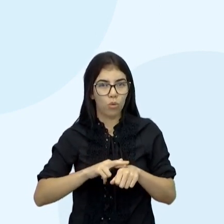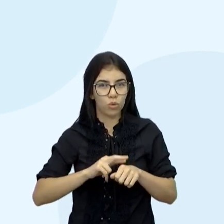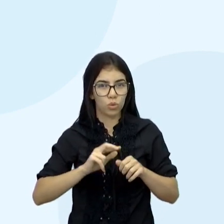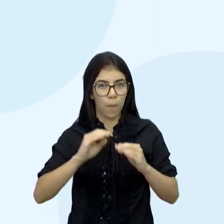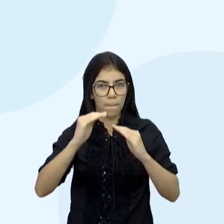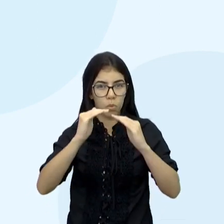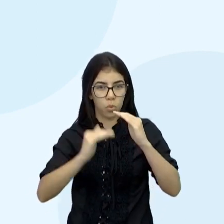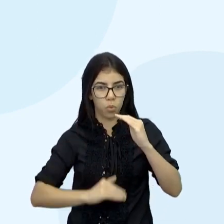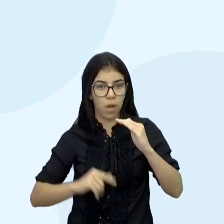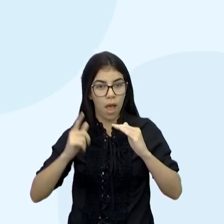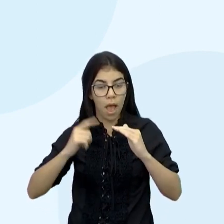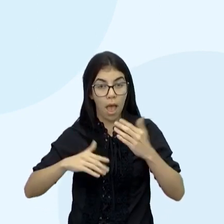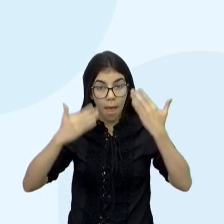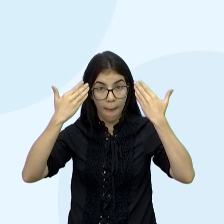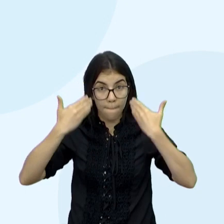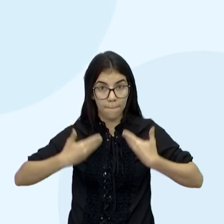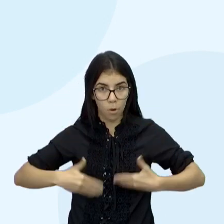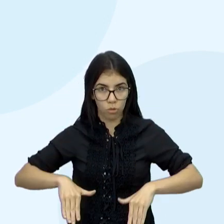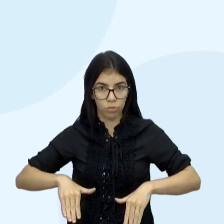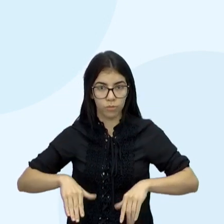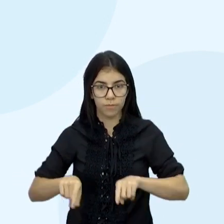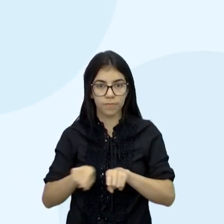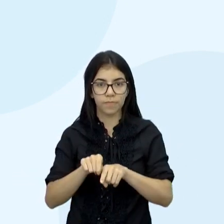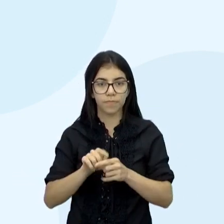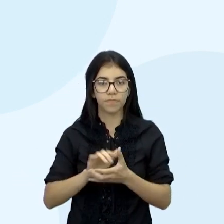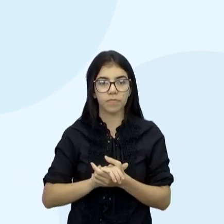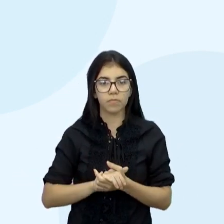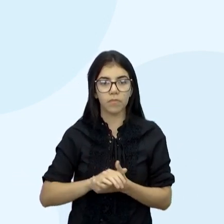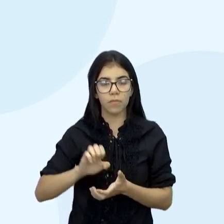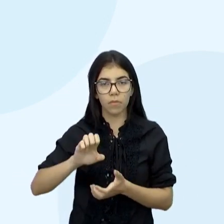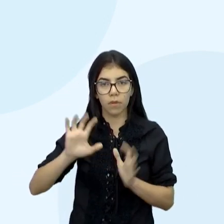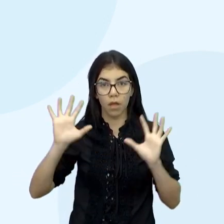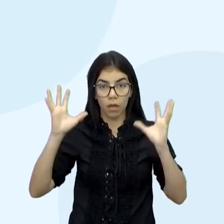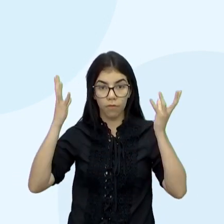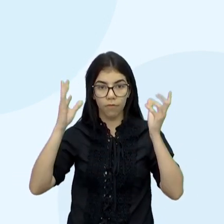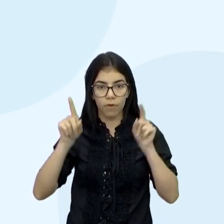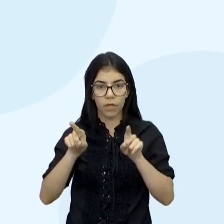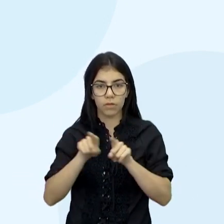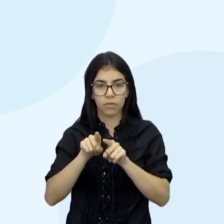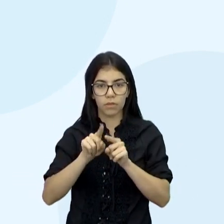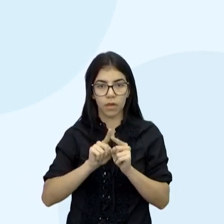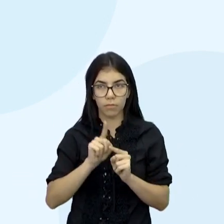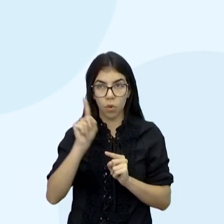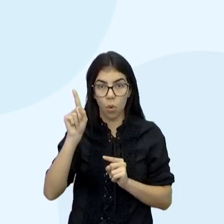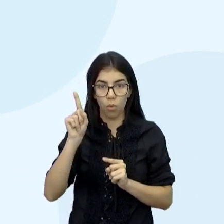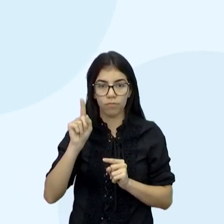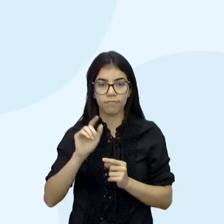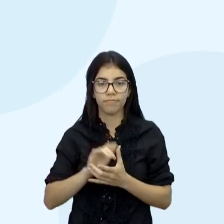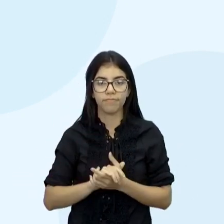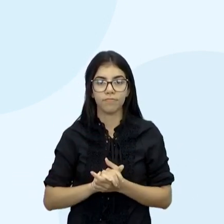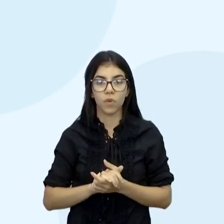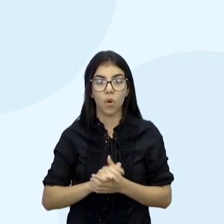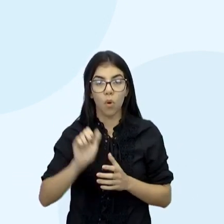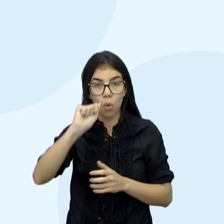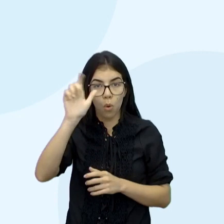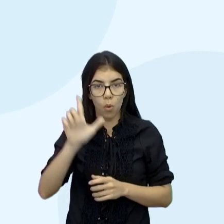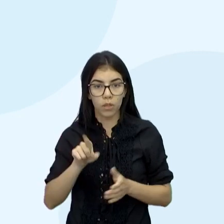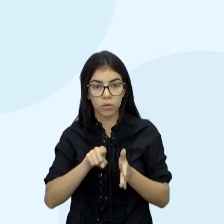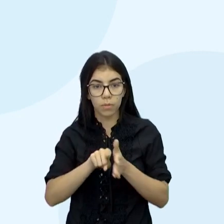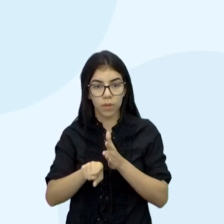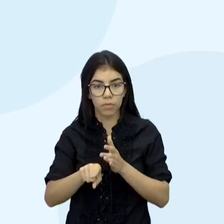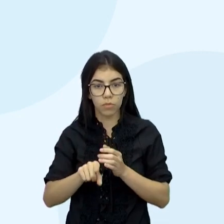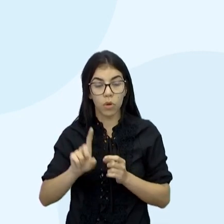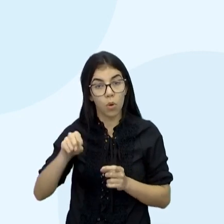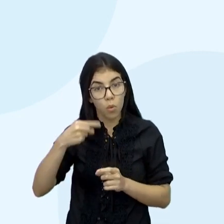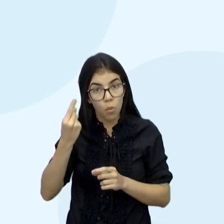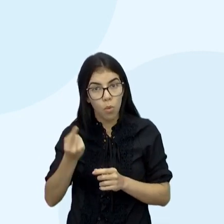roxinha é a aparência. Certo. Tem um só de eventos, que é um espere. Tem um sensor aqui, ó, que é o pergunte, e depois tem um sensor